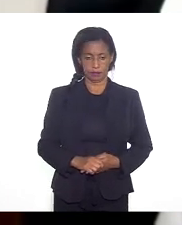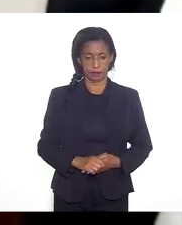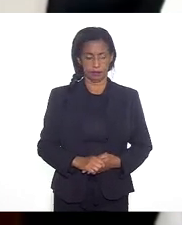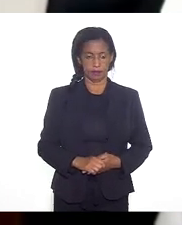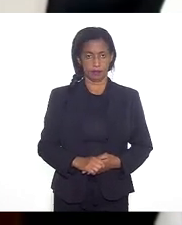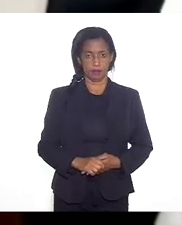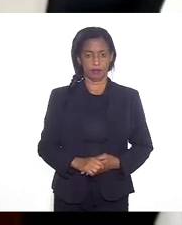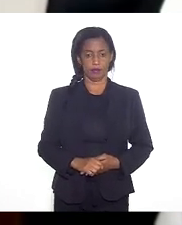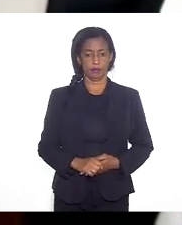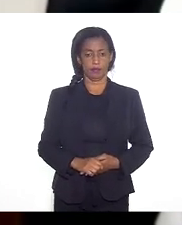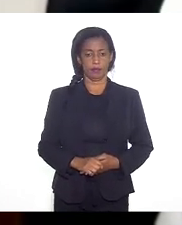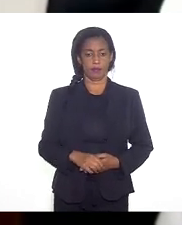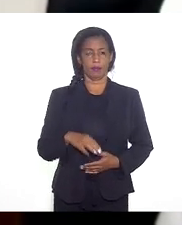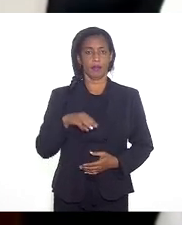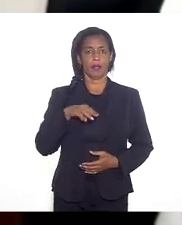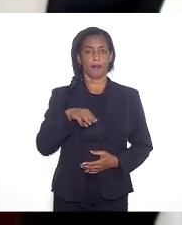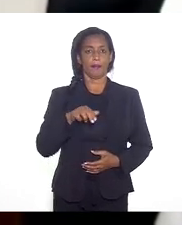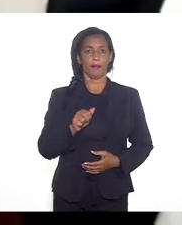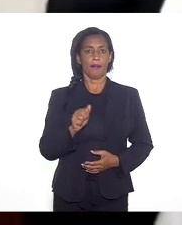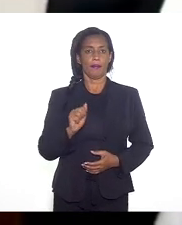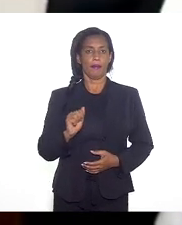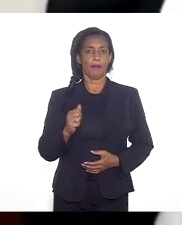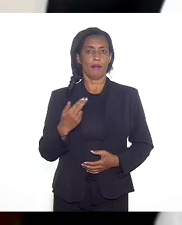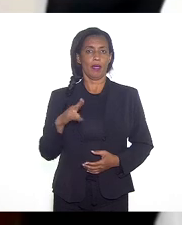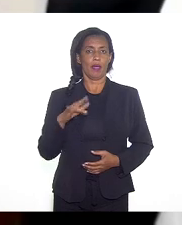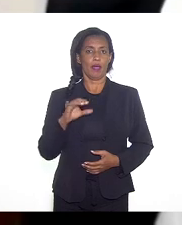Deputado Márcio Canella. Deputado Márcio Gualberto.